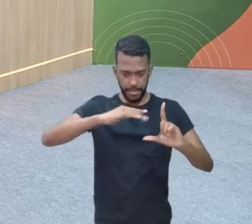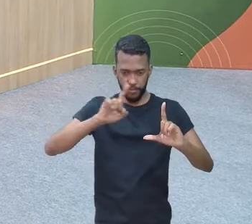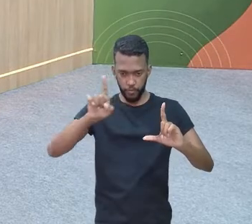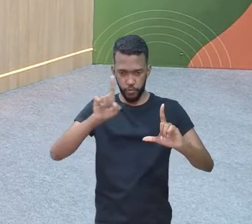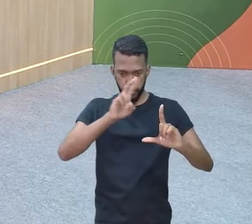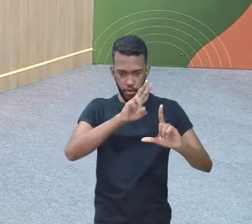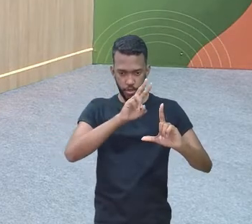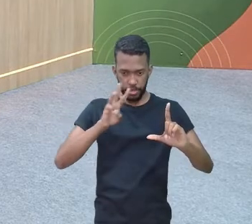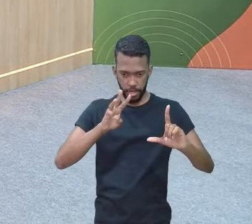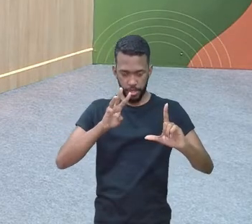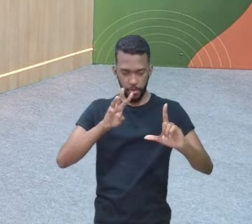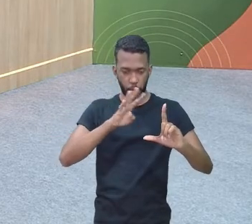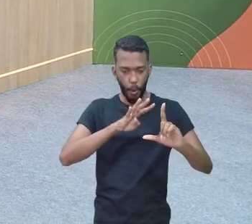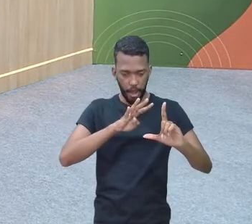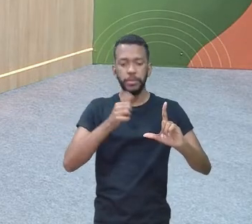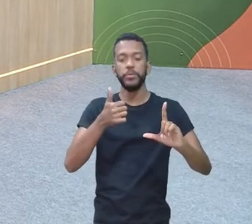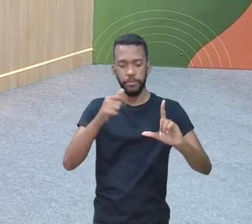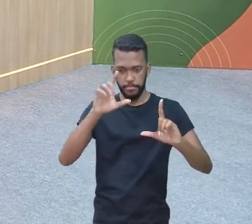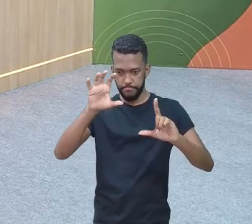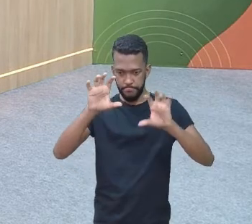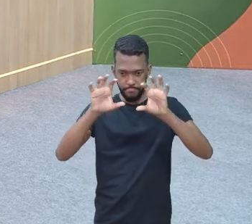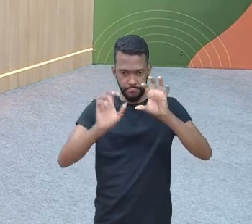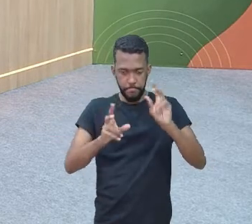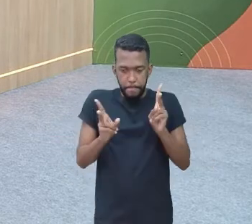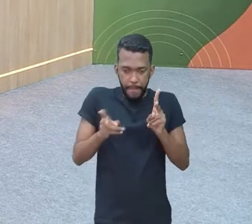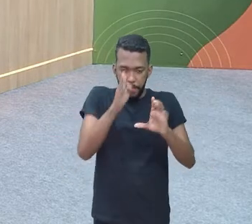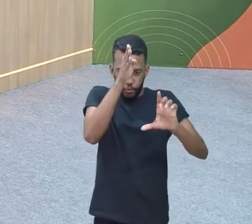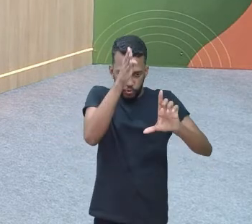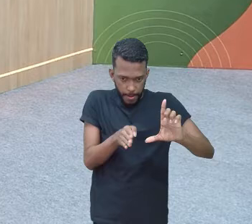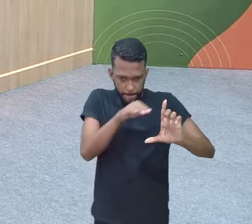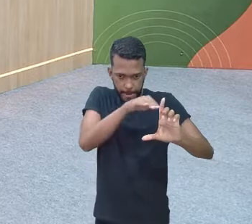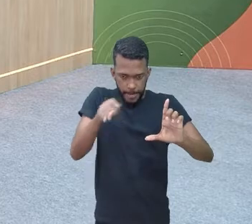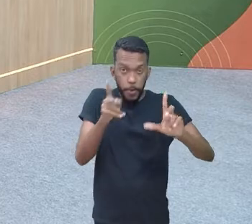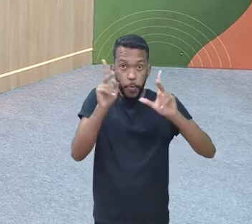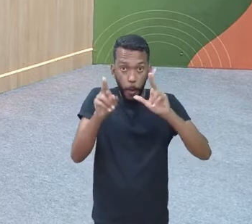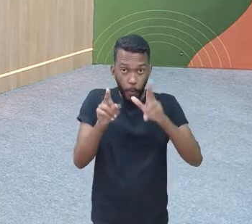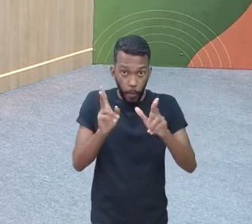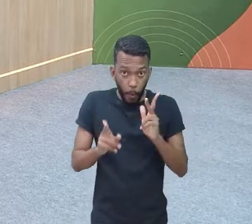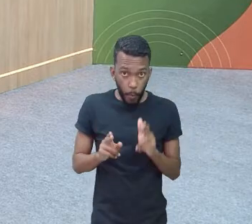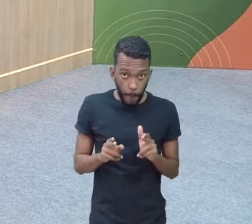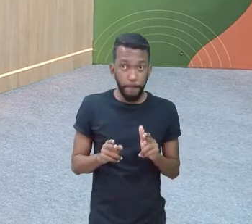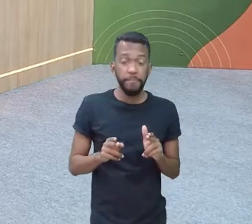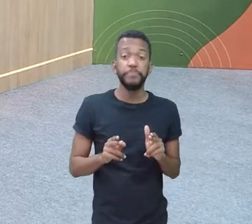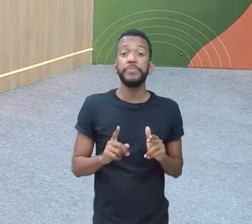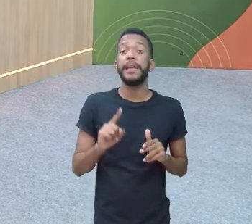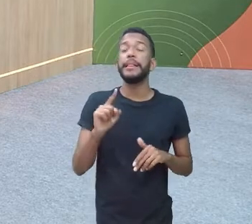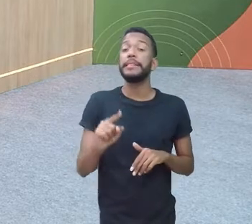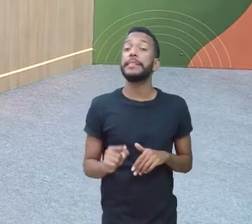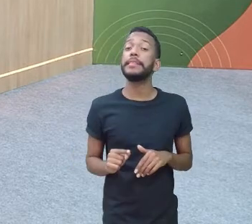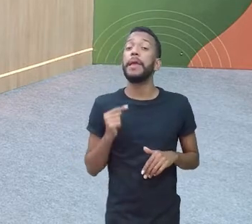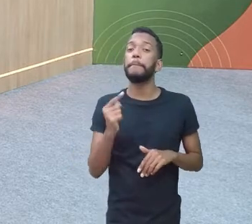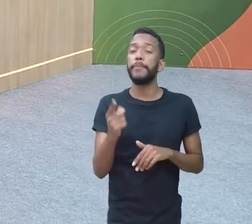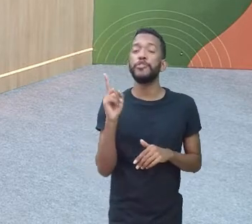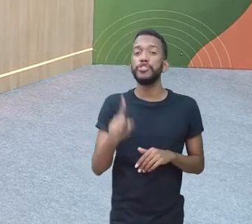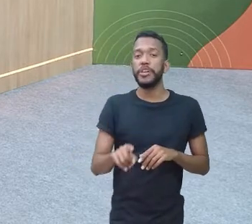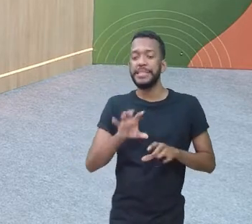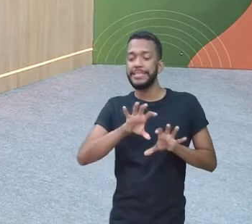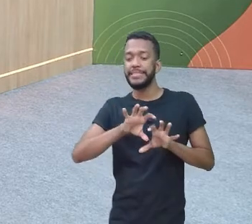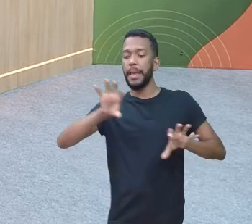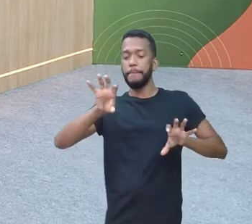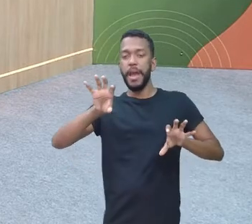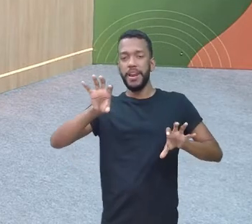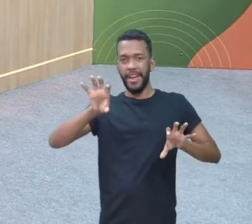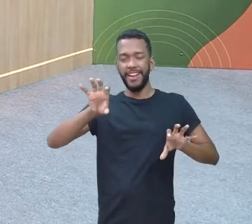4 quadradinhos do mesmo tamanho, olha aí, as partes iguais. E depois, a gente conseguiu separar